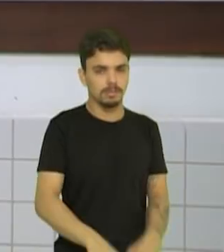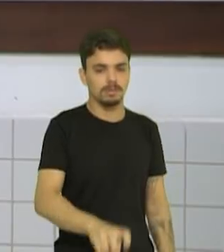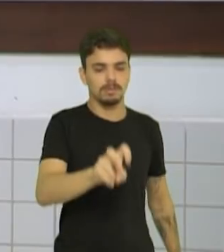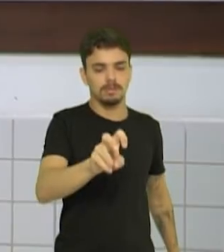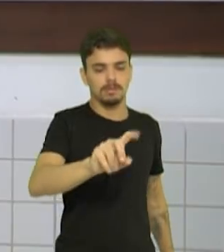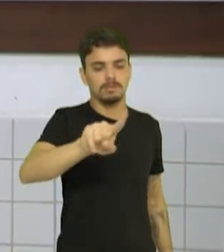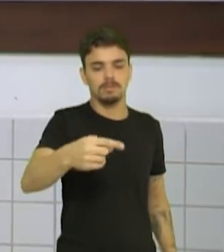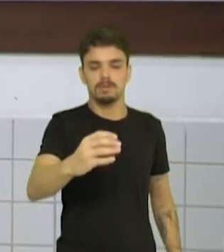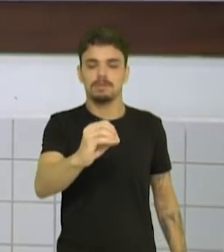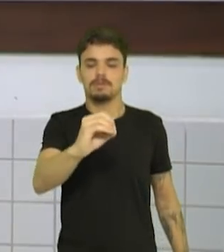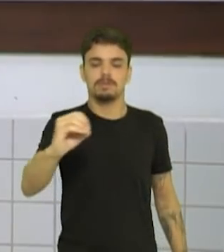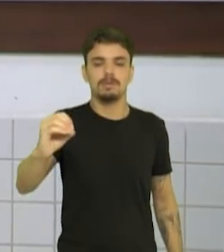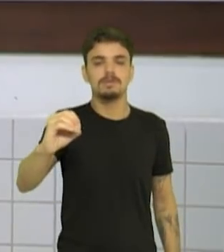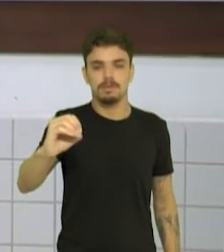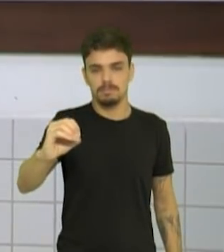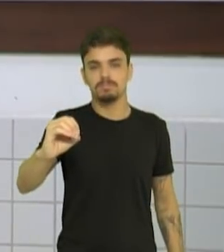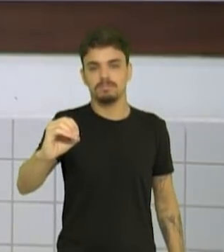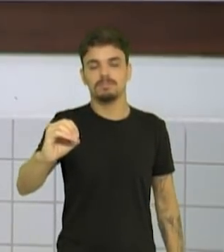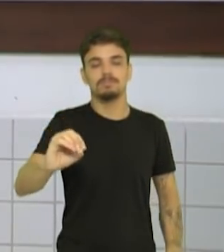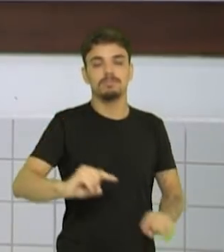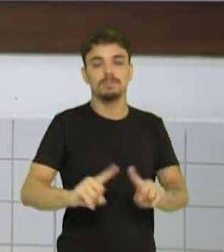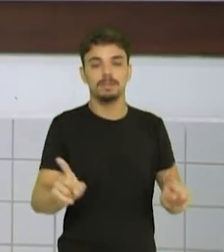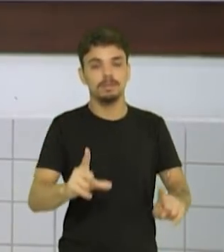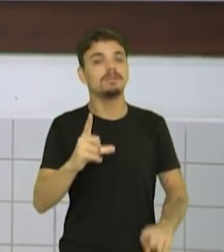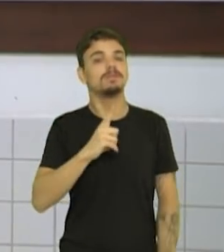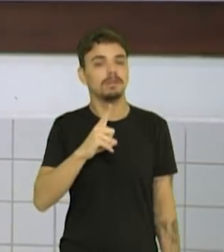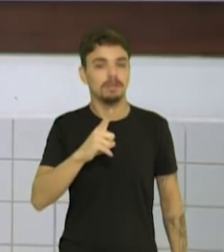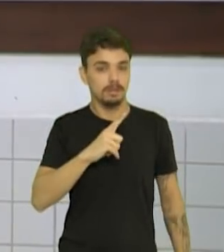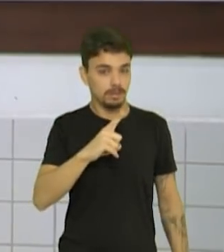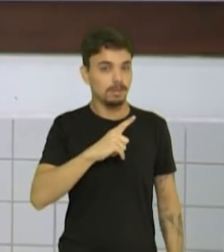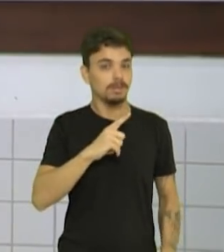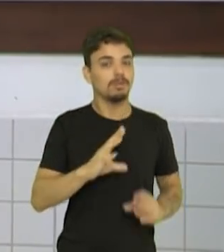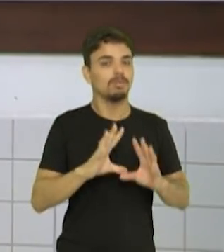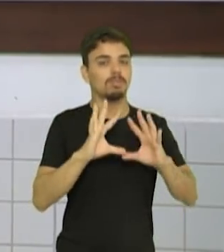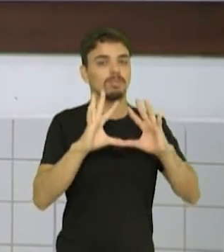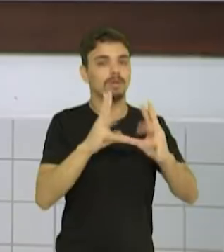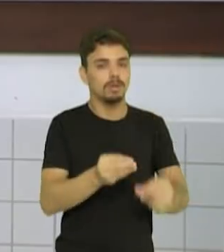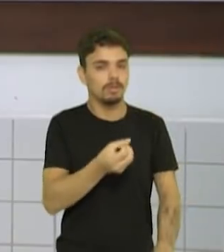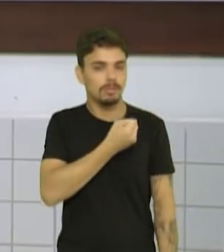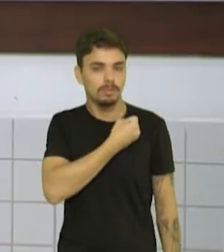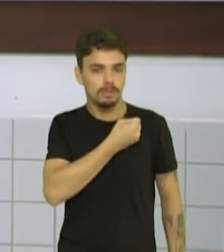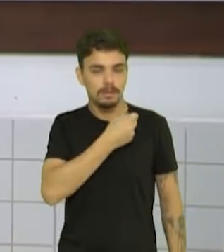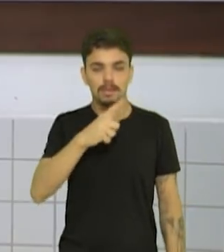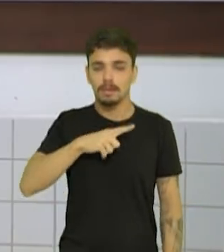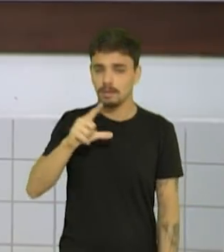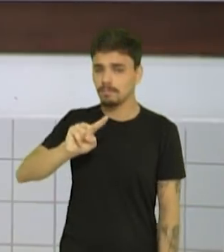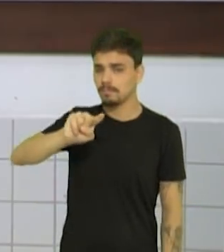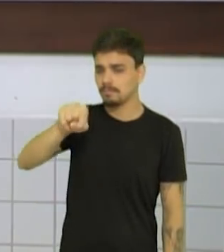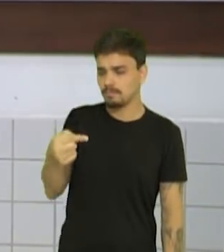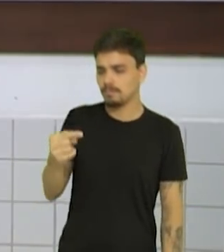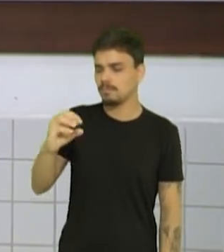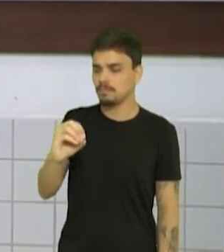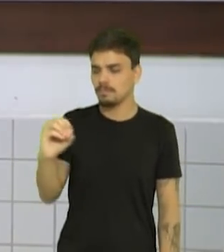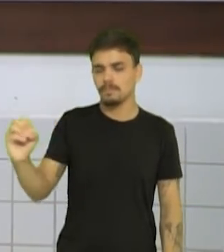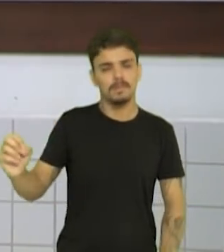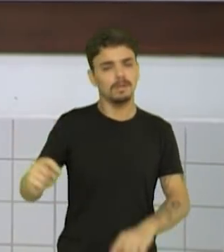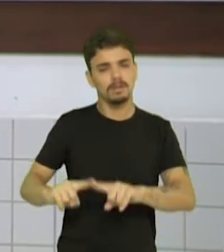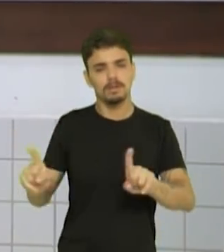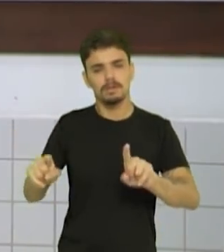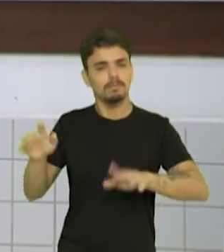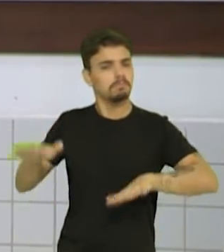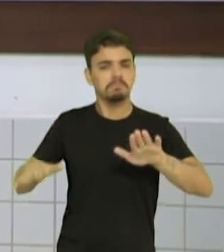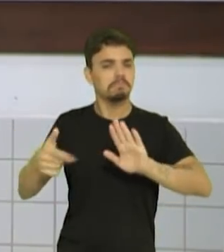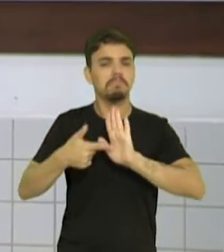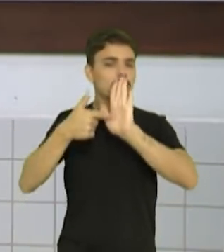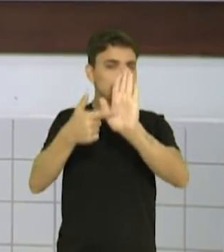5,00. Então, todo número inteiro, ele tem uma vírgula escondida ali atrás na sequência 00. Então, isso não precisa aparecer,